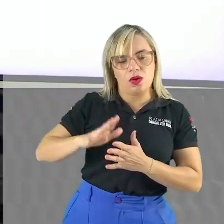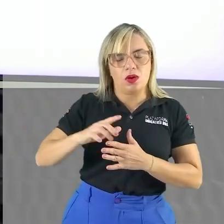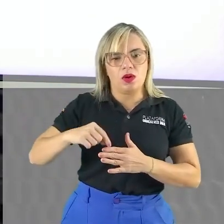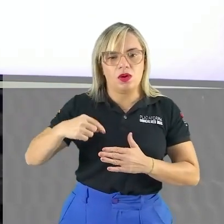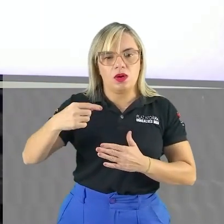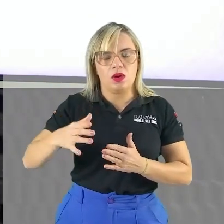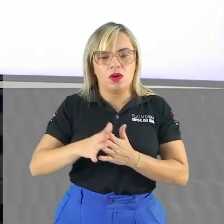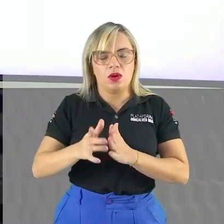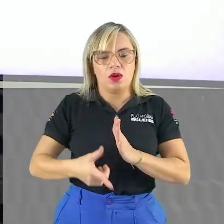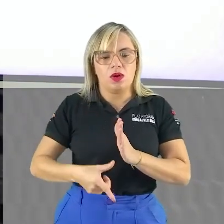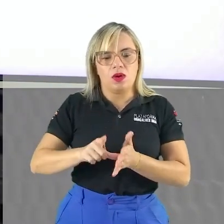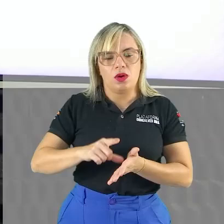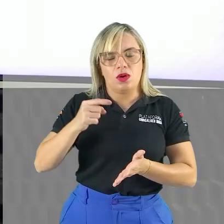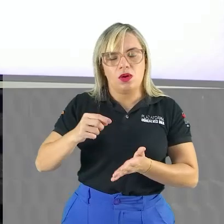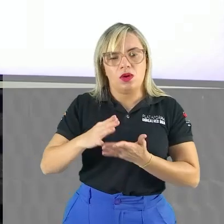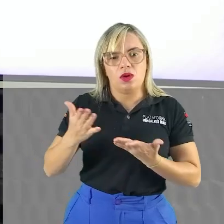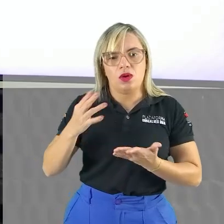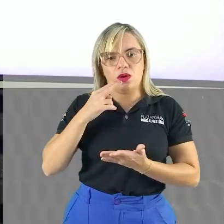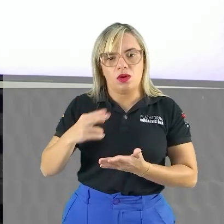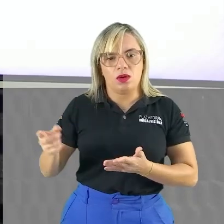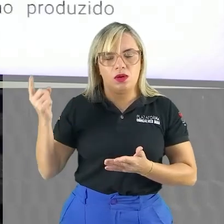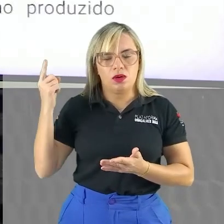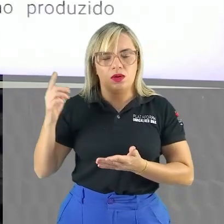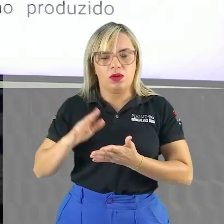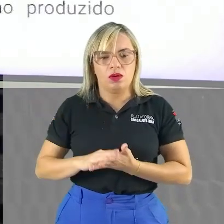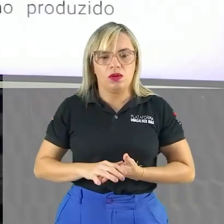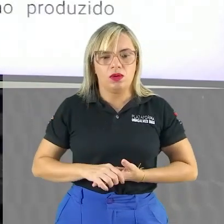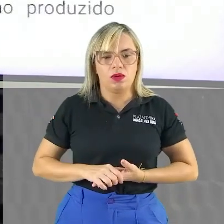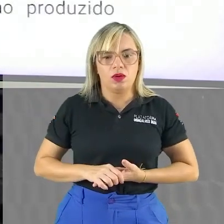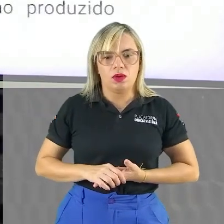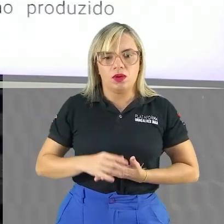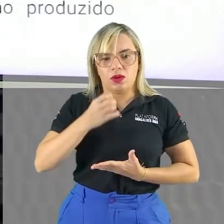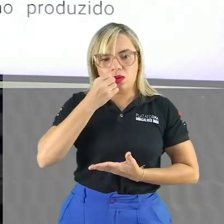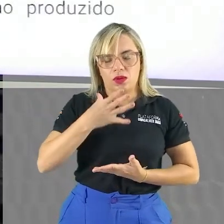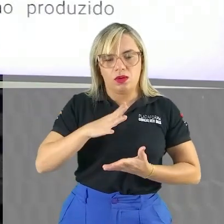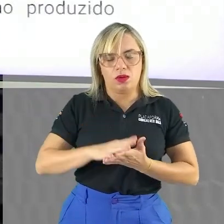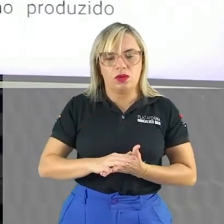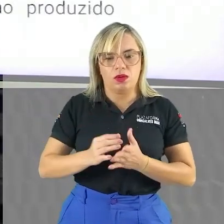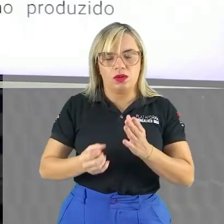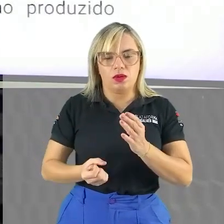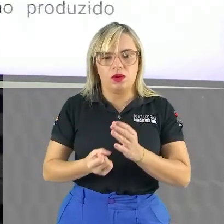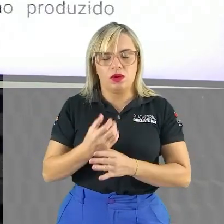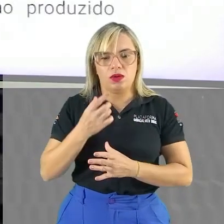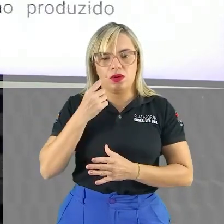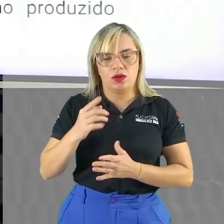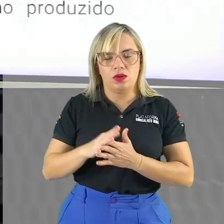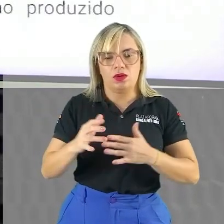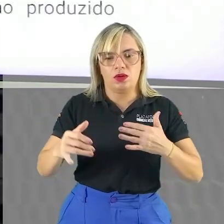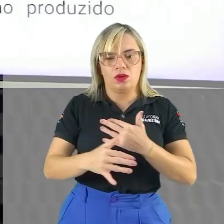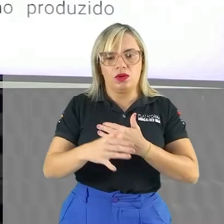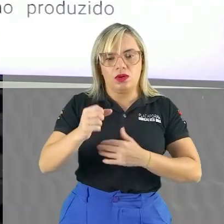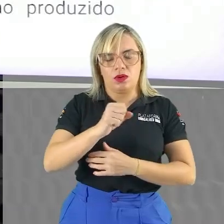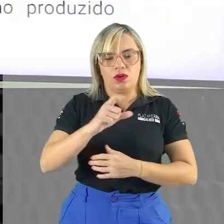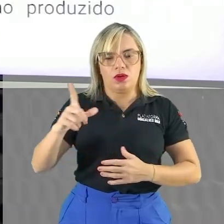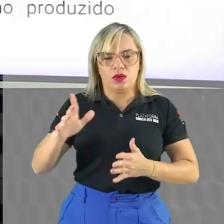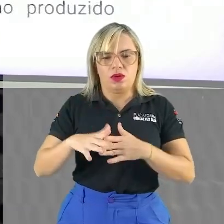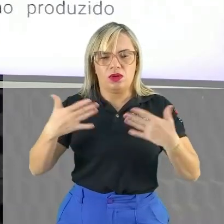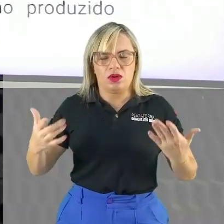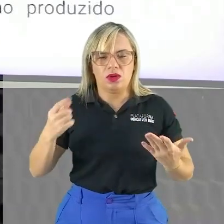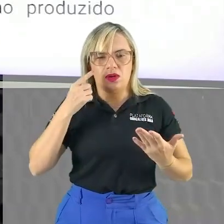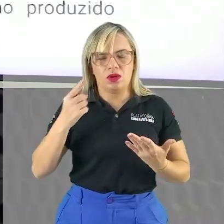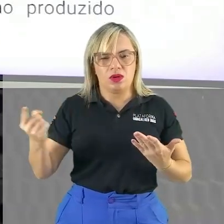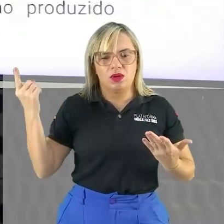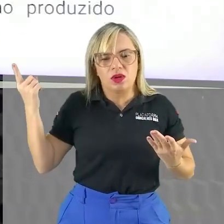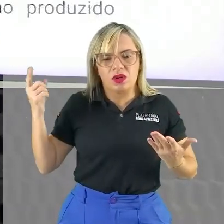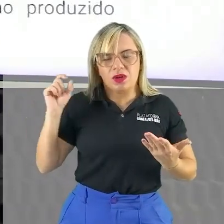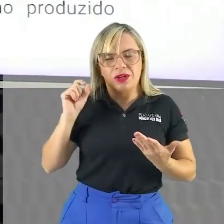mas anterior a isso a produção algodoeira. Bom, Fundação de São Luís. Professor, será que cai uma questão como essa